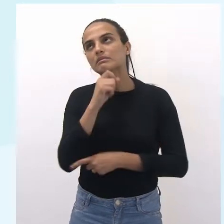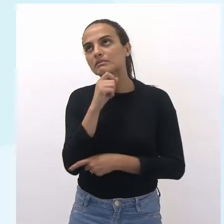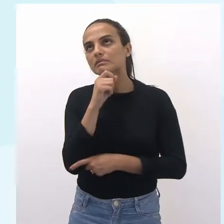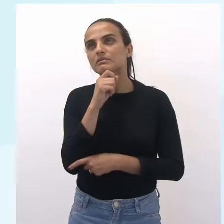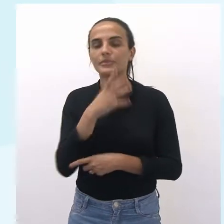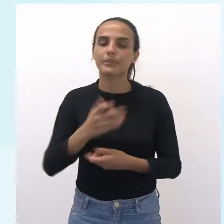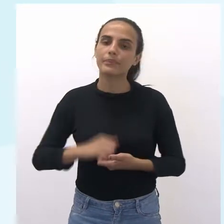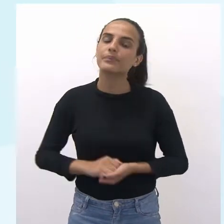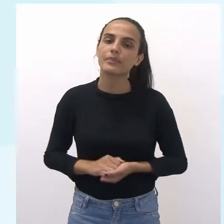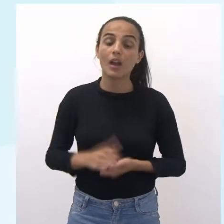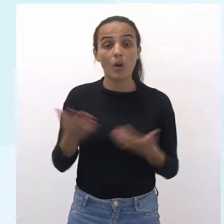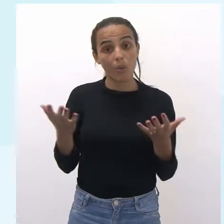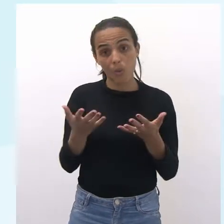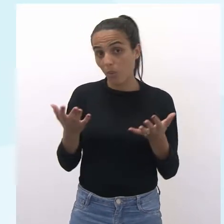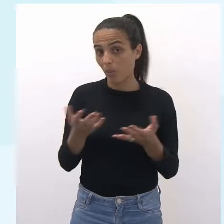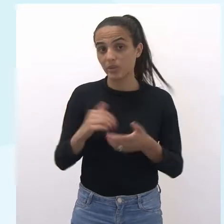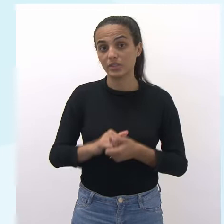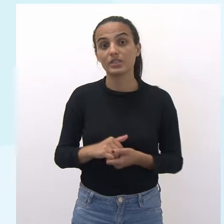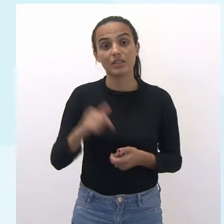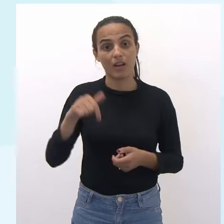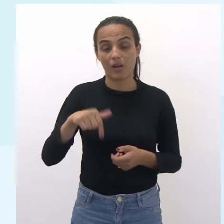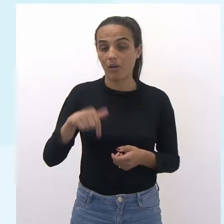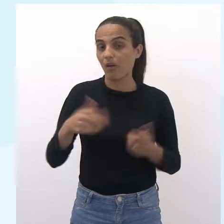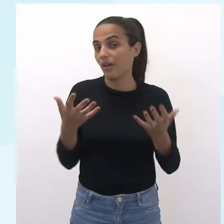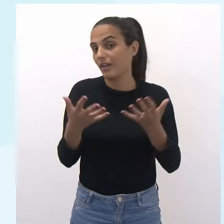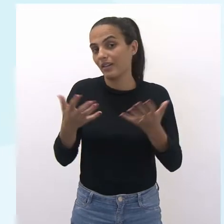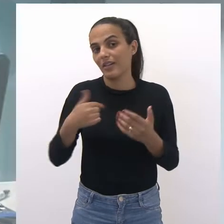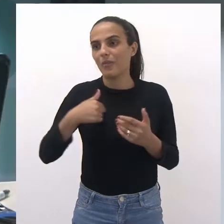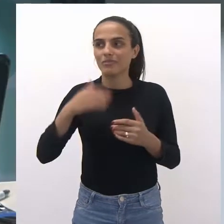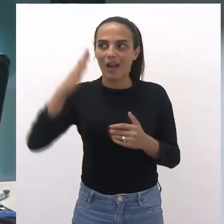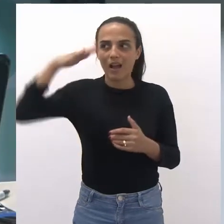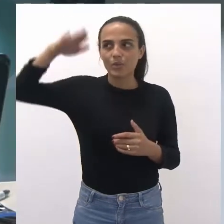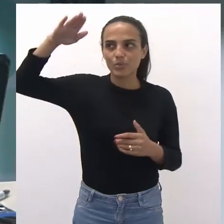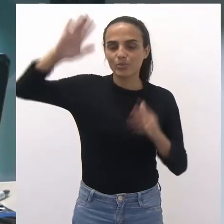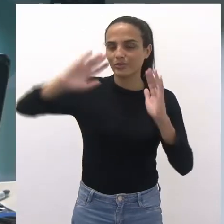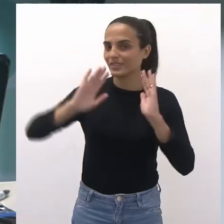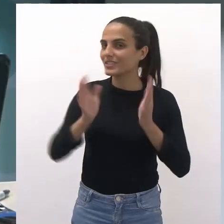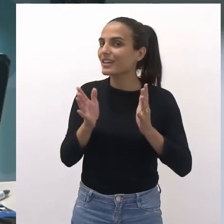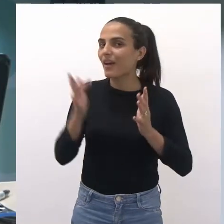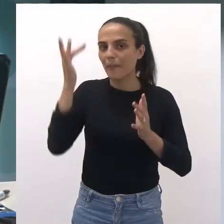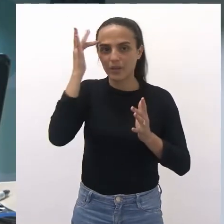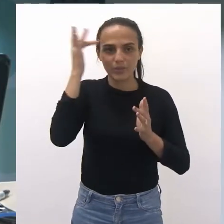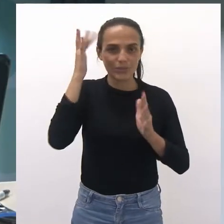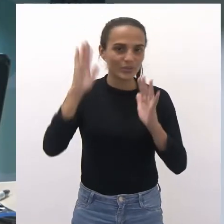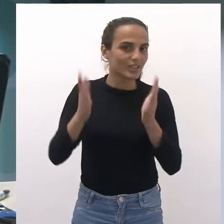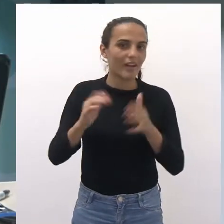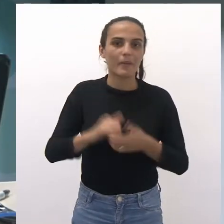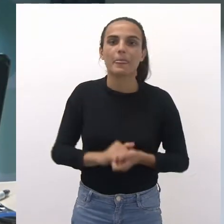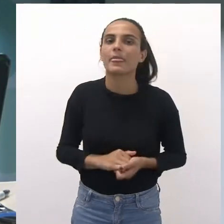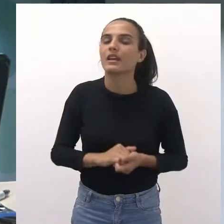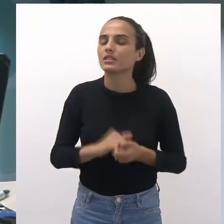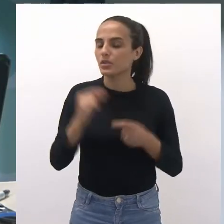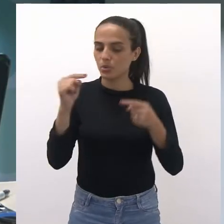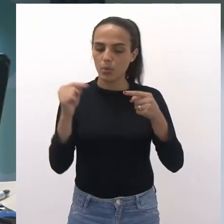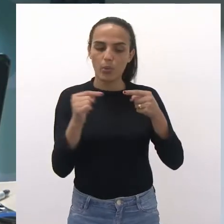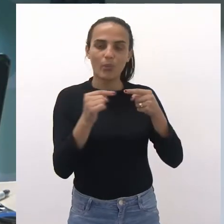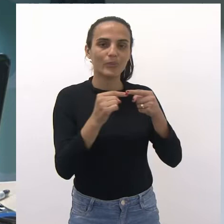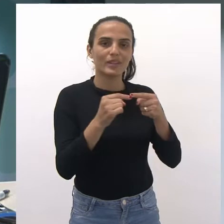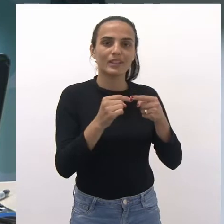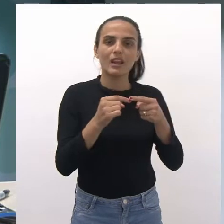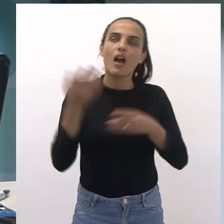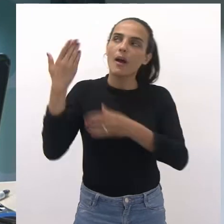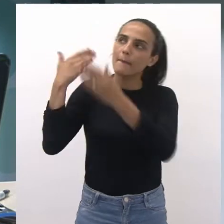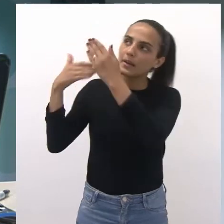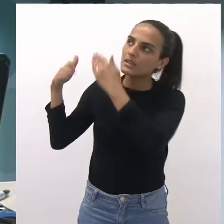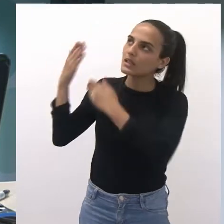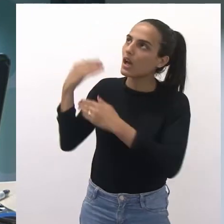né, claro, com mais maturidade, dependendo da situação, você associa com um evento já ocorrido há alguns anos, às vezes